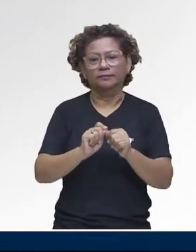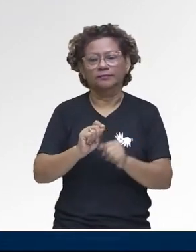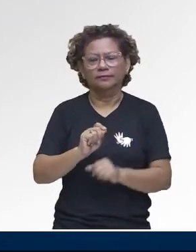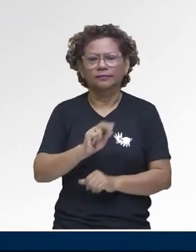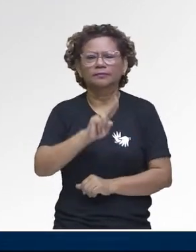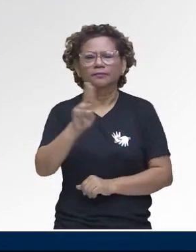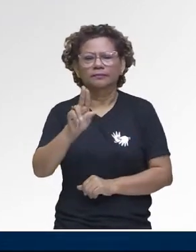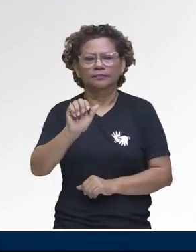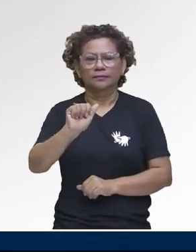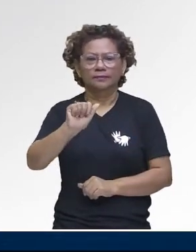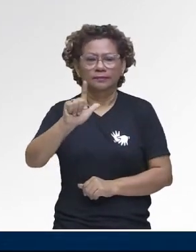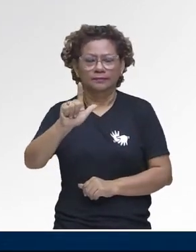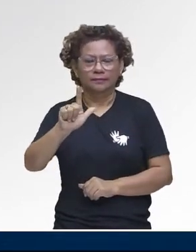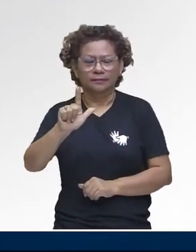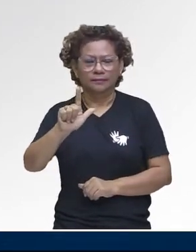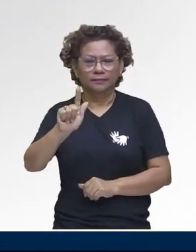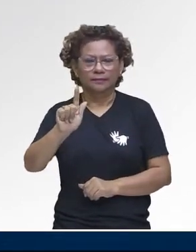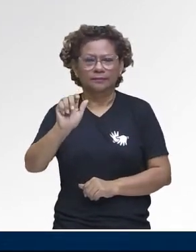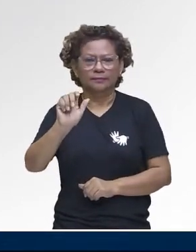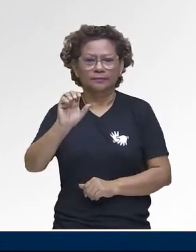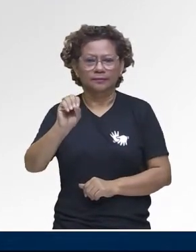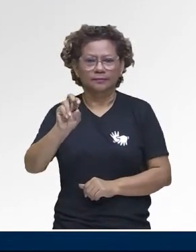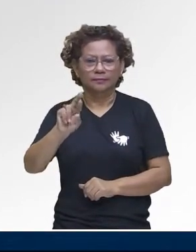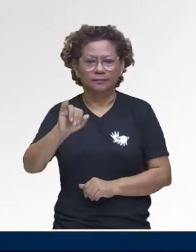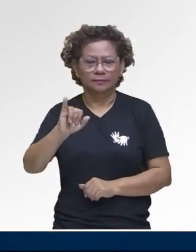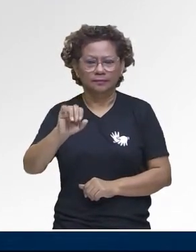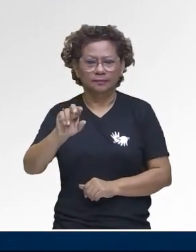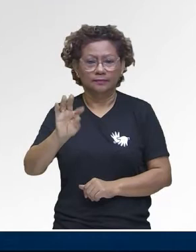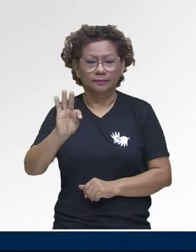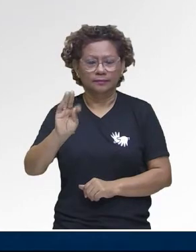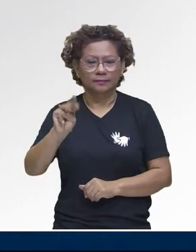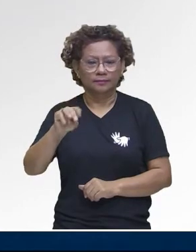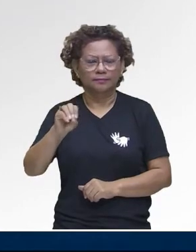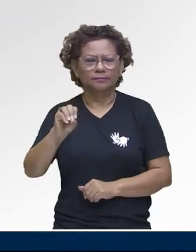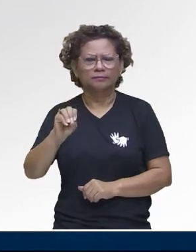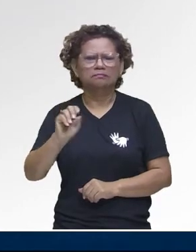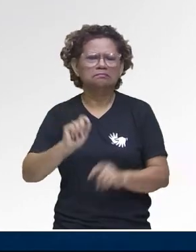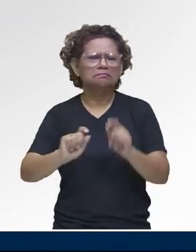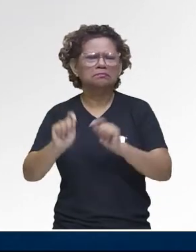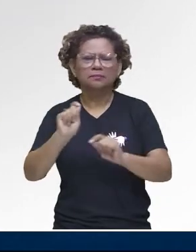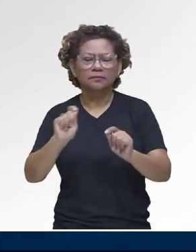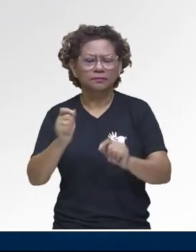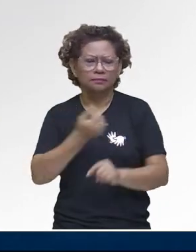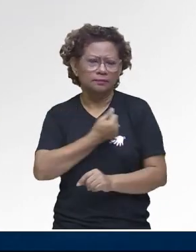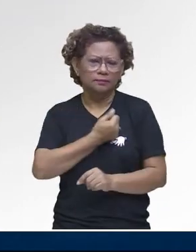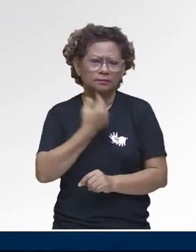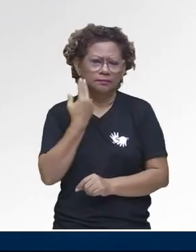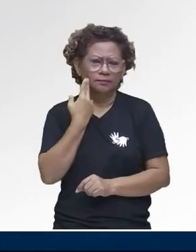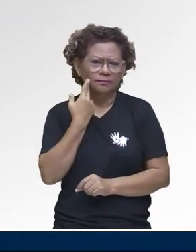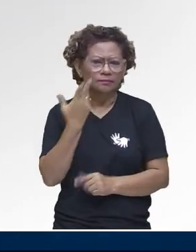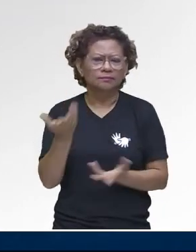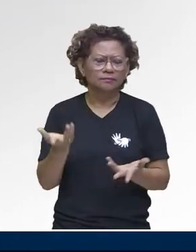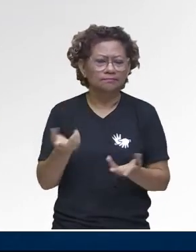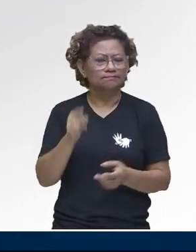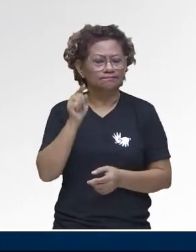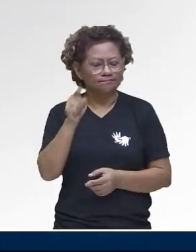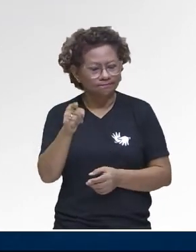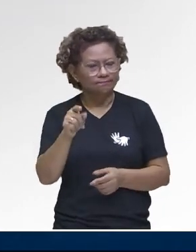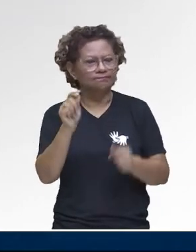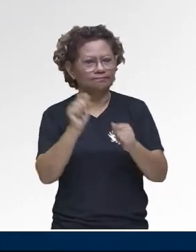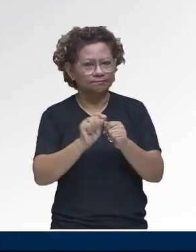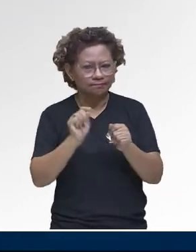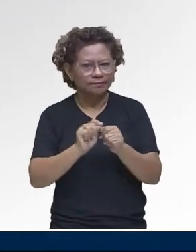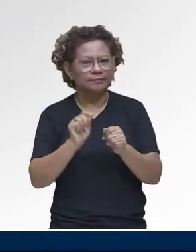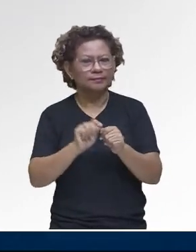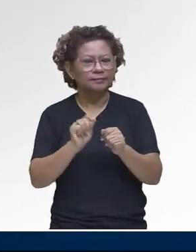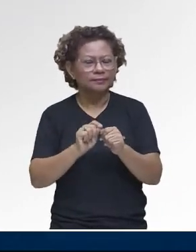isso quer dizer, professora? Que para todo procedimento, nós vamos seguir situações. E essas